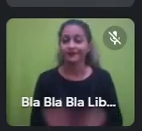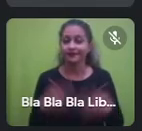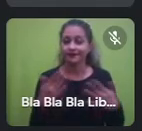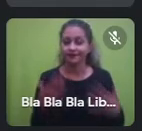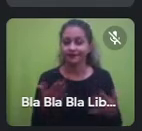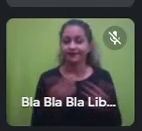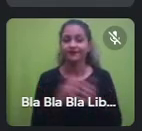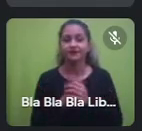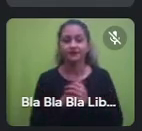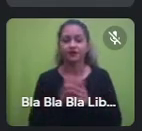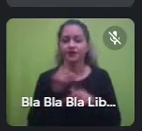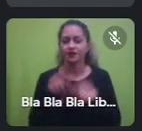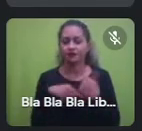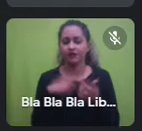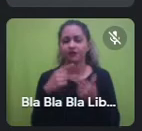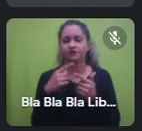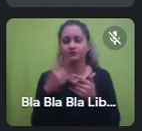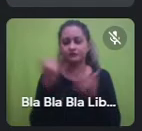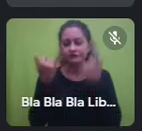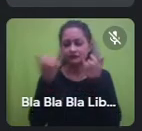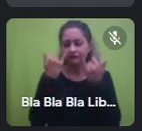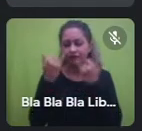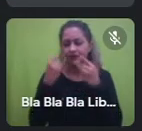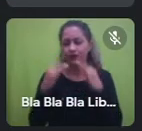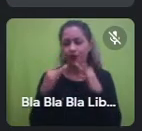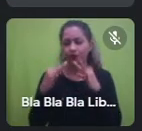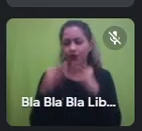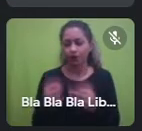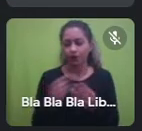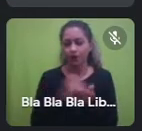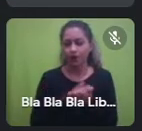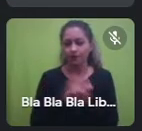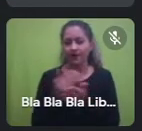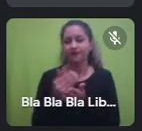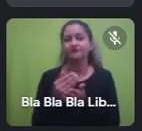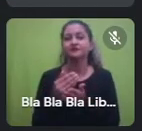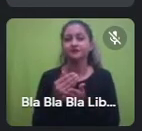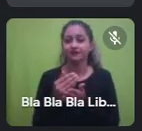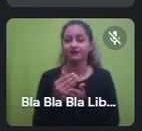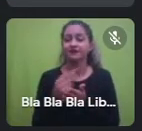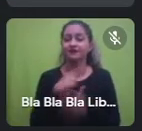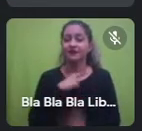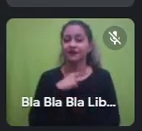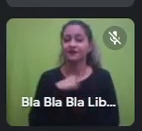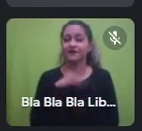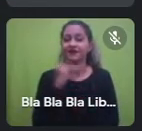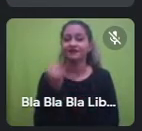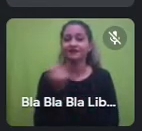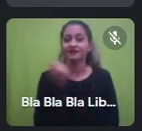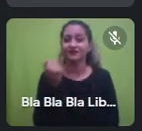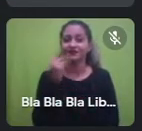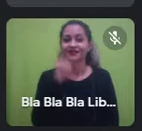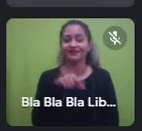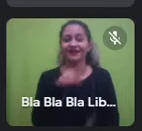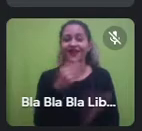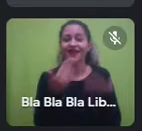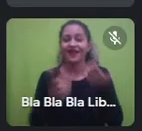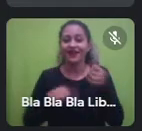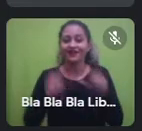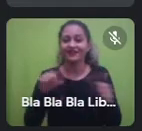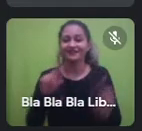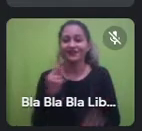após toda a coleta de material, nós temos que entender que um dos procedimentos mais importantes que nós fazemos aí é a análise histopatológica, tá,